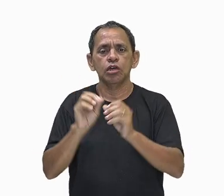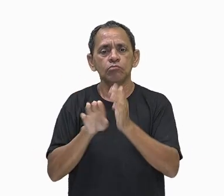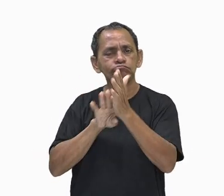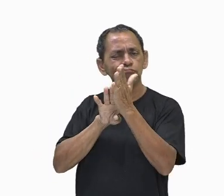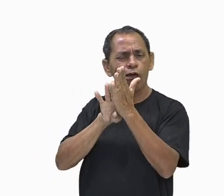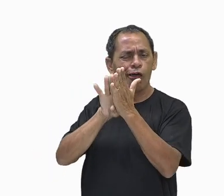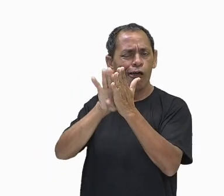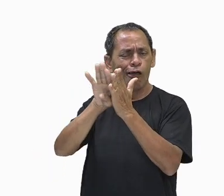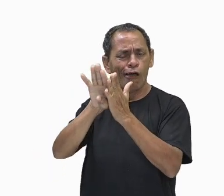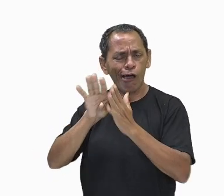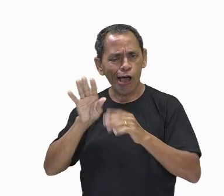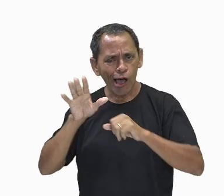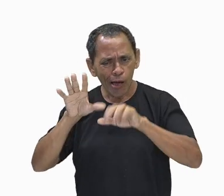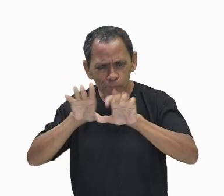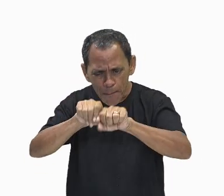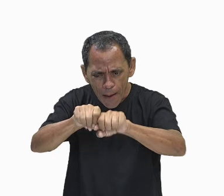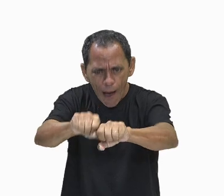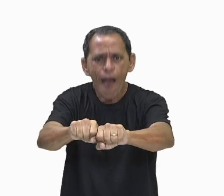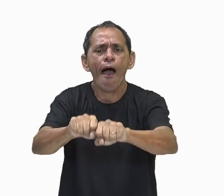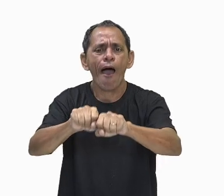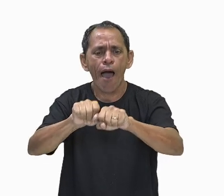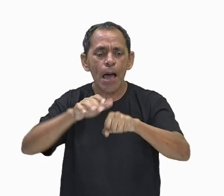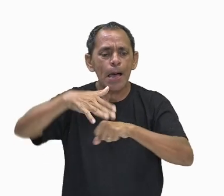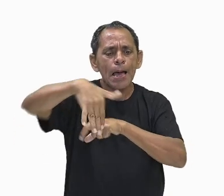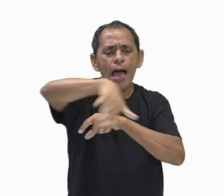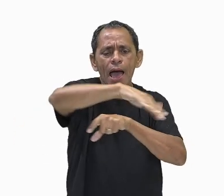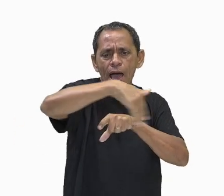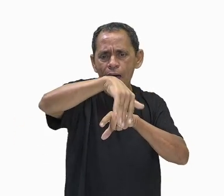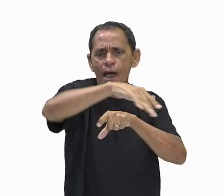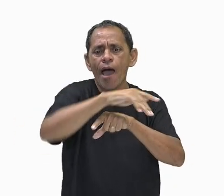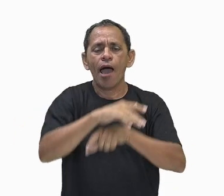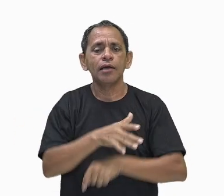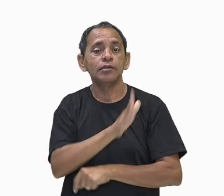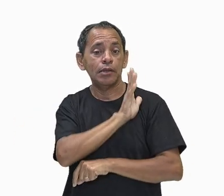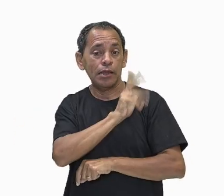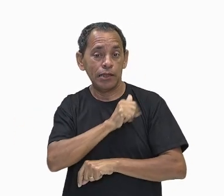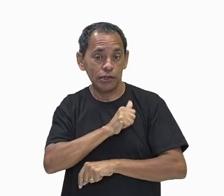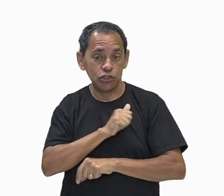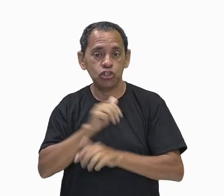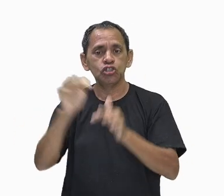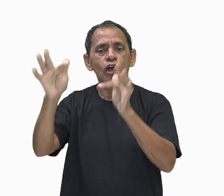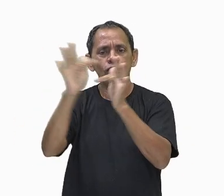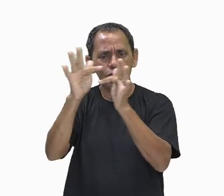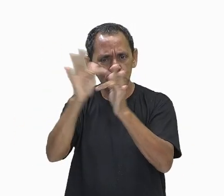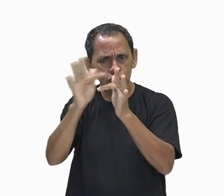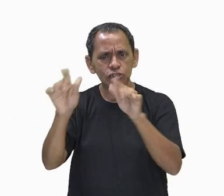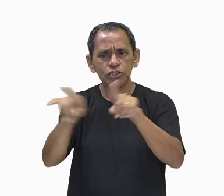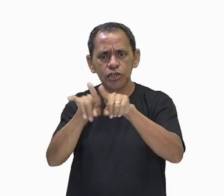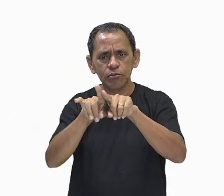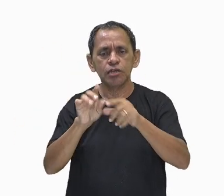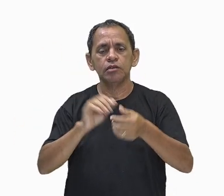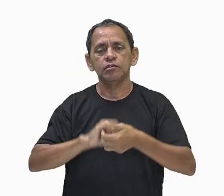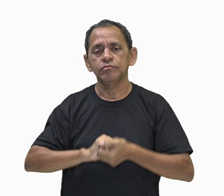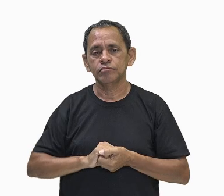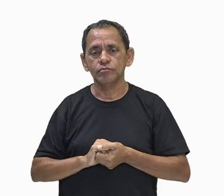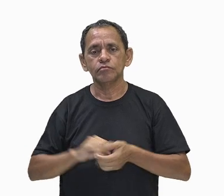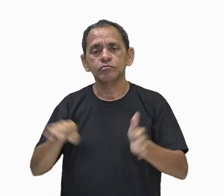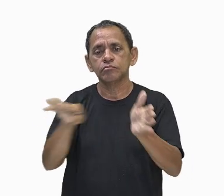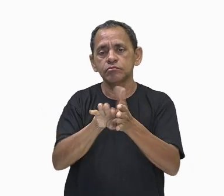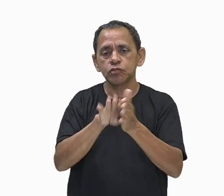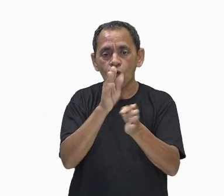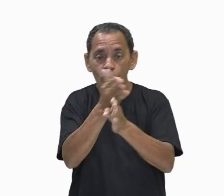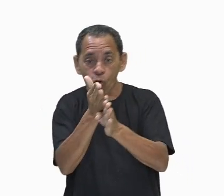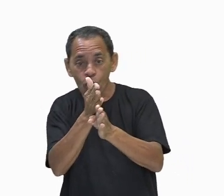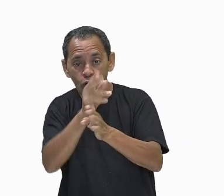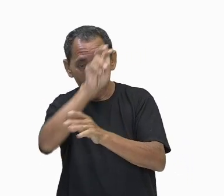domínios abrangeram a maior parte da Mesopotâmia, a Palestina e a Fenícia. Chegaram às fronteiras do